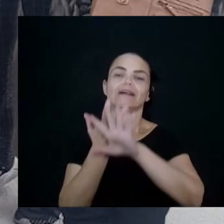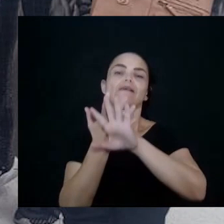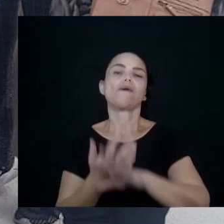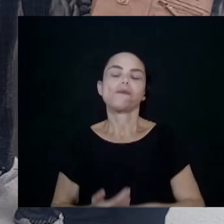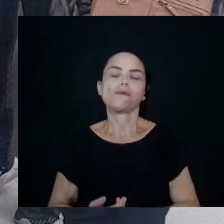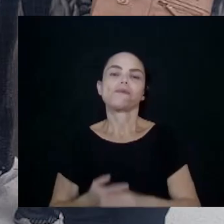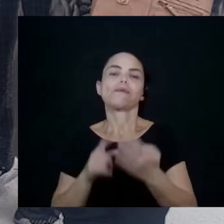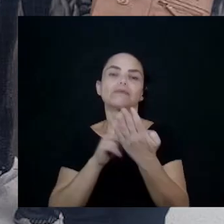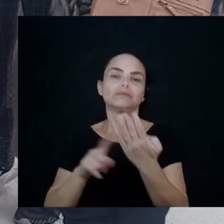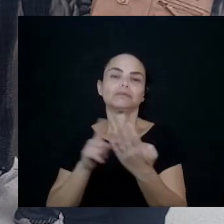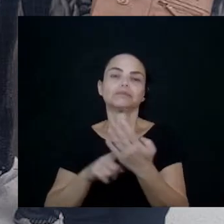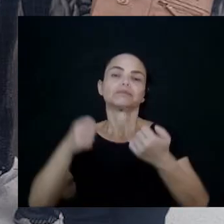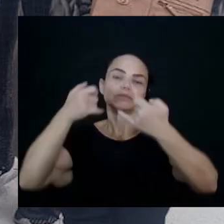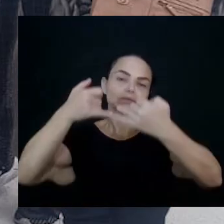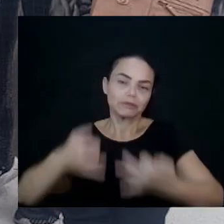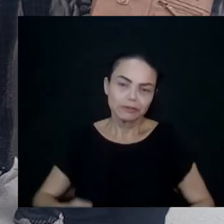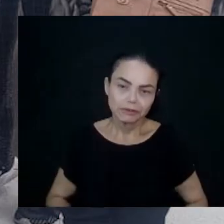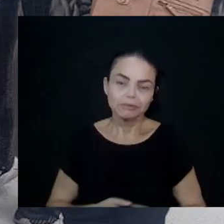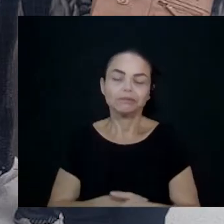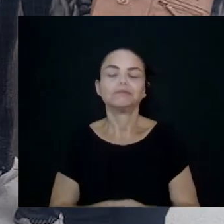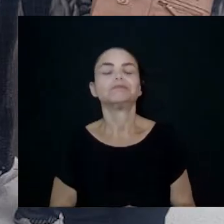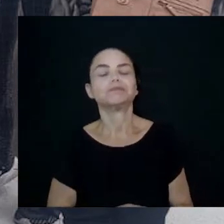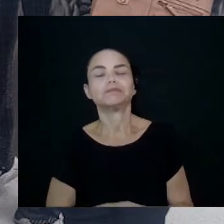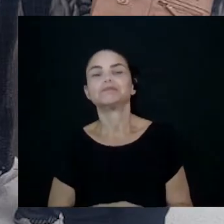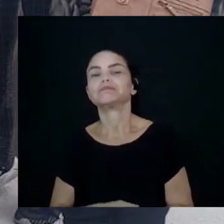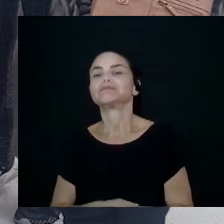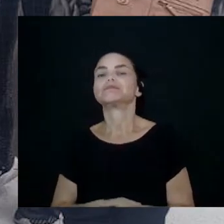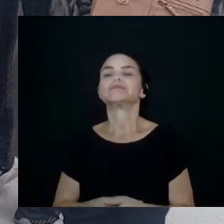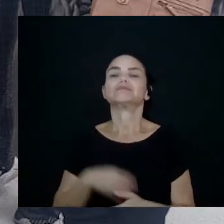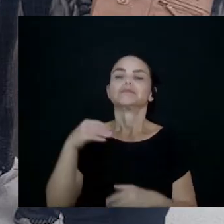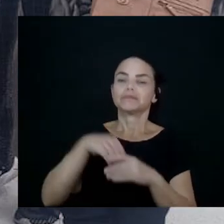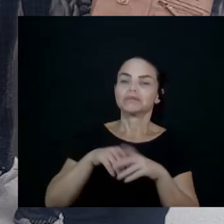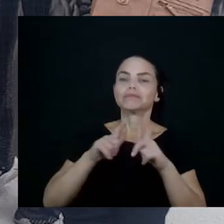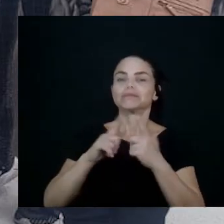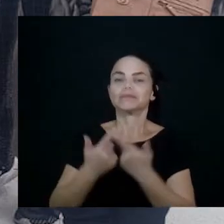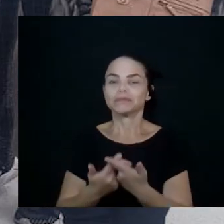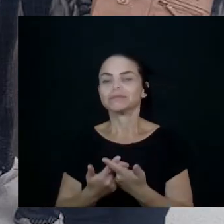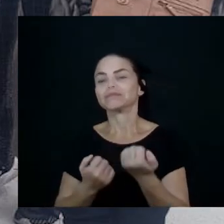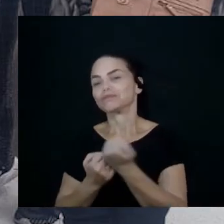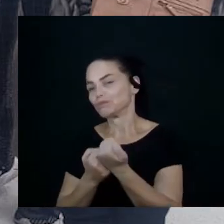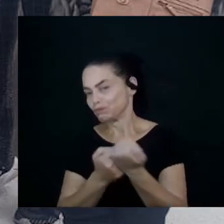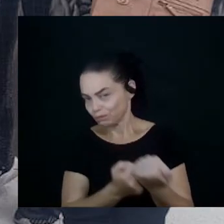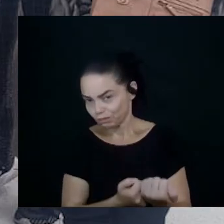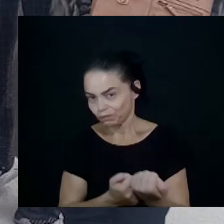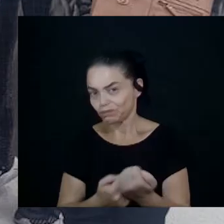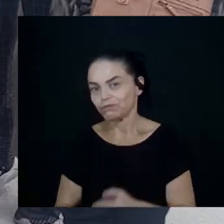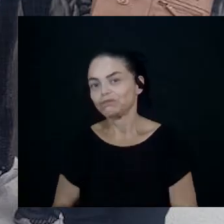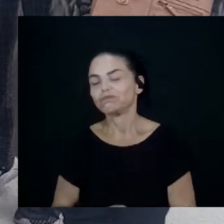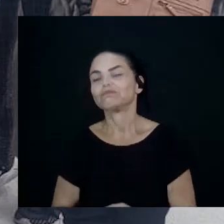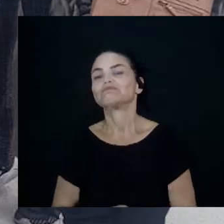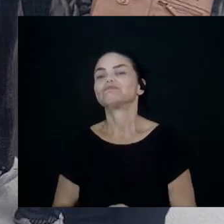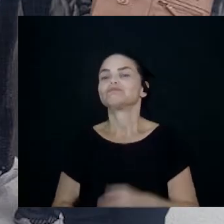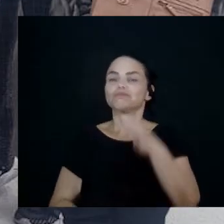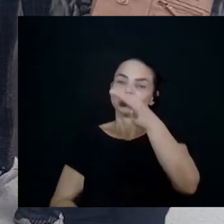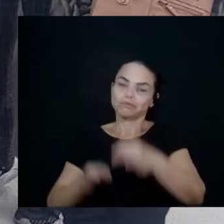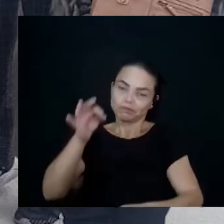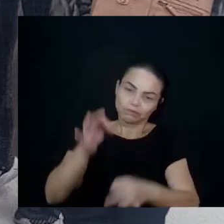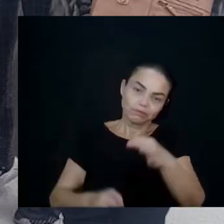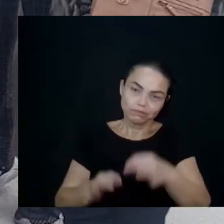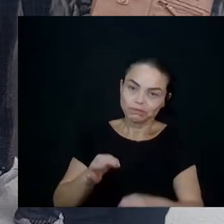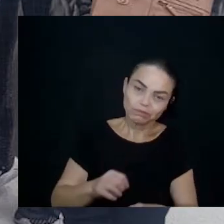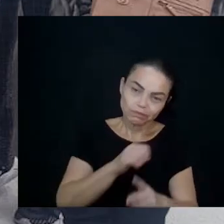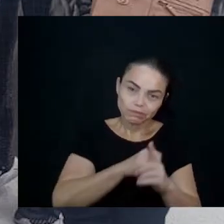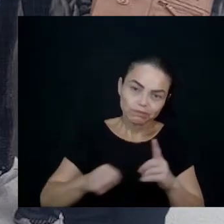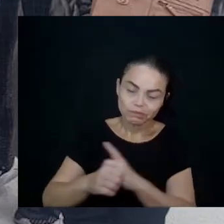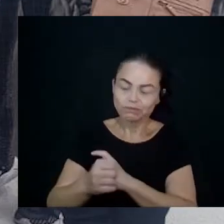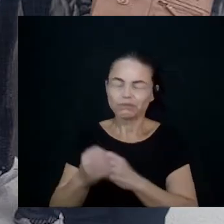online. Pega o telefone aí que eu te explico, tal, aquela coisa. Então, dentro do grupo a gente tem assessoria jurídica,